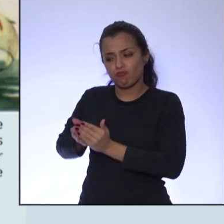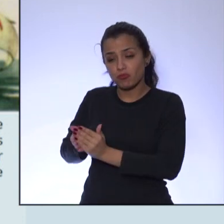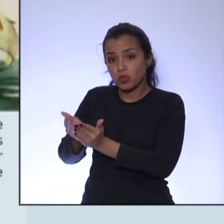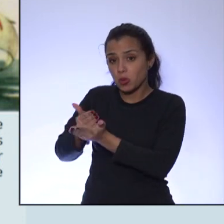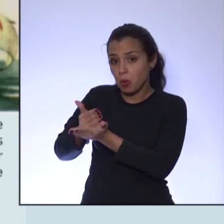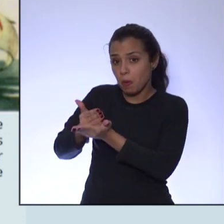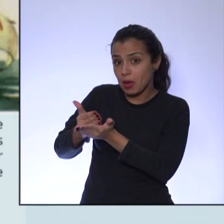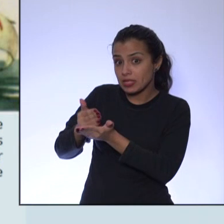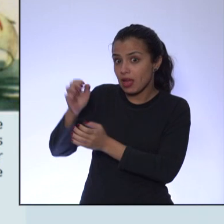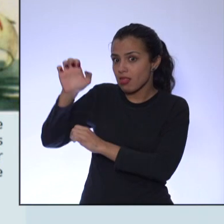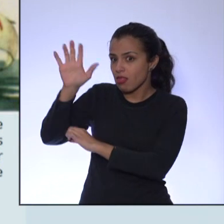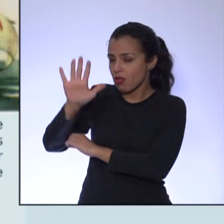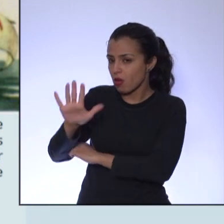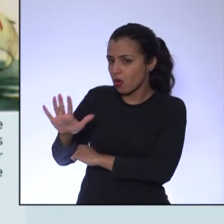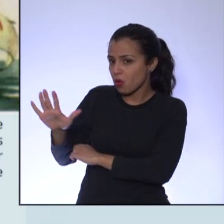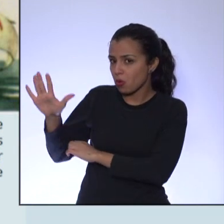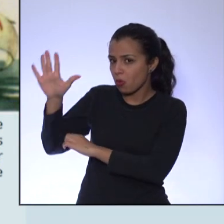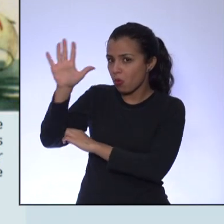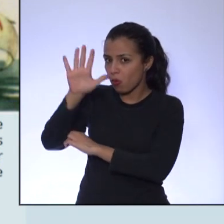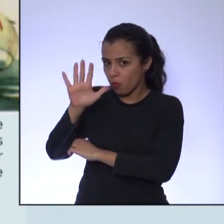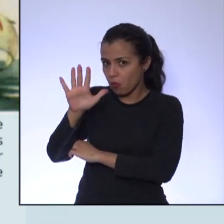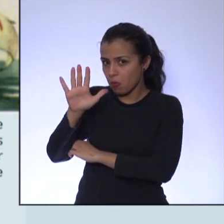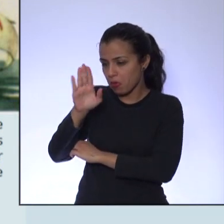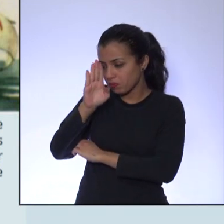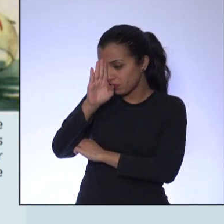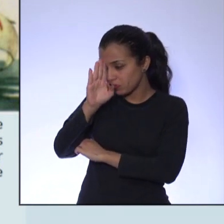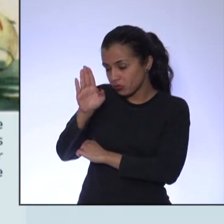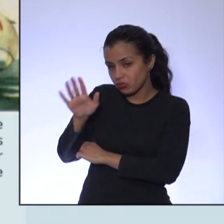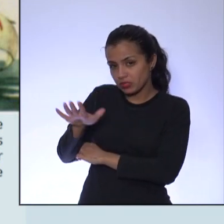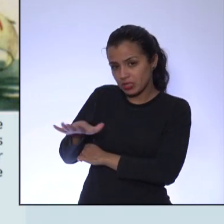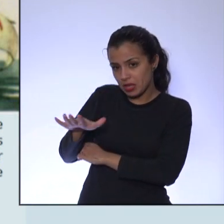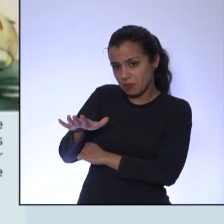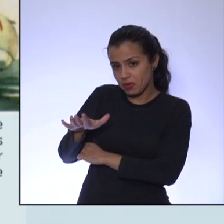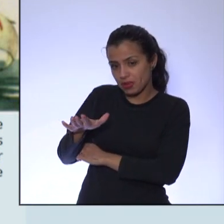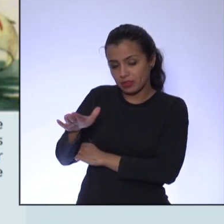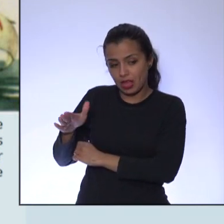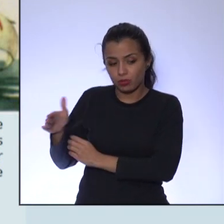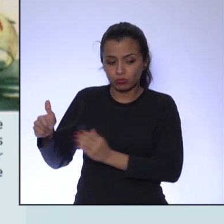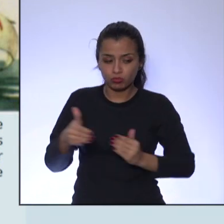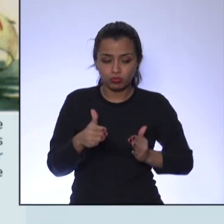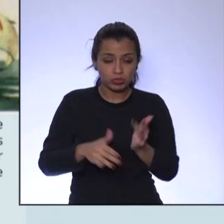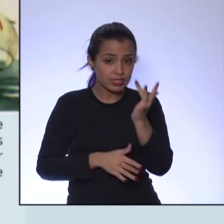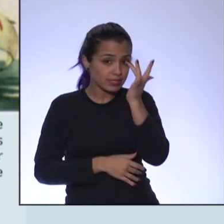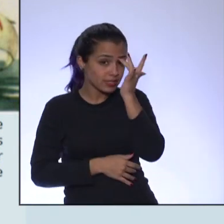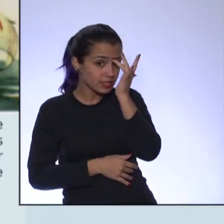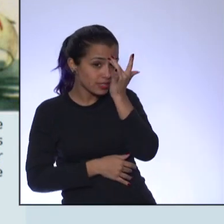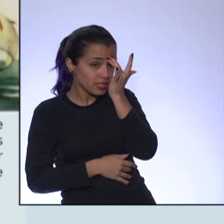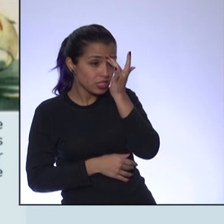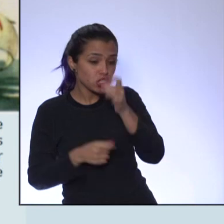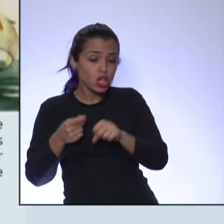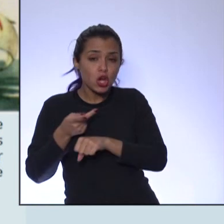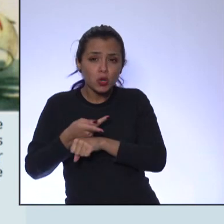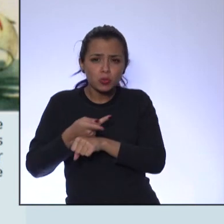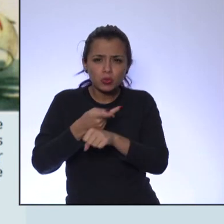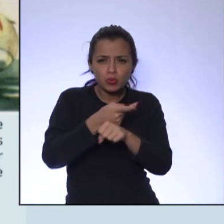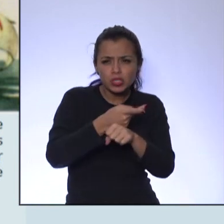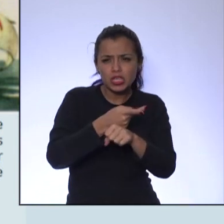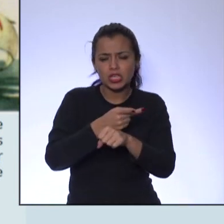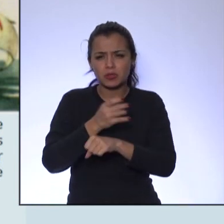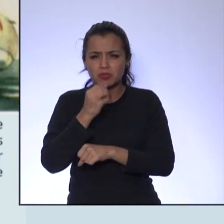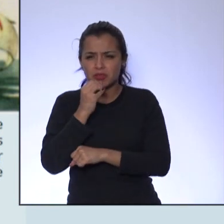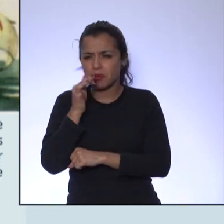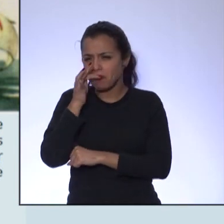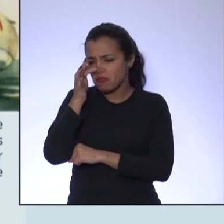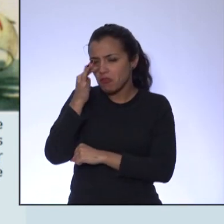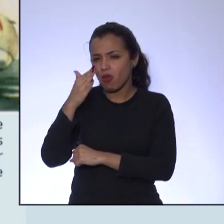Europa, com as grandes potências da época indo rumo às Índias, atrás de especiarias, como cravo,